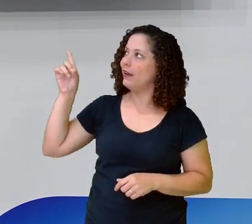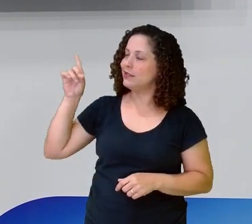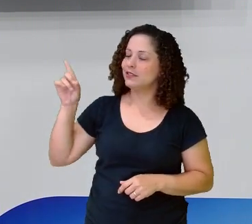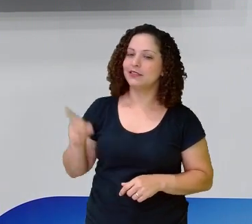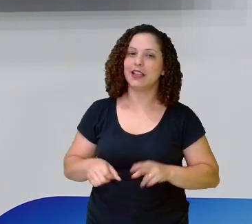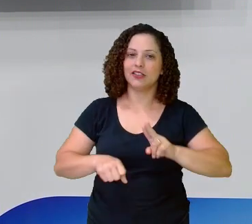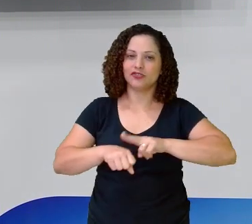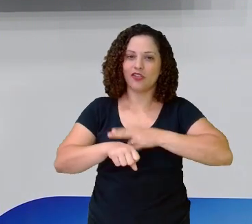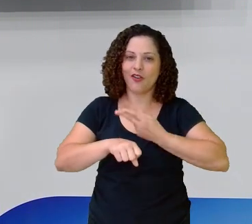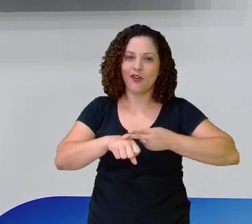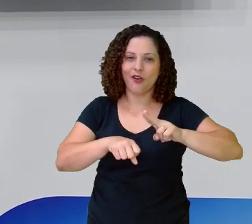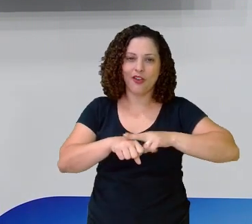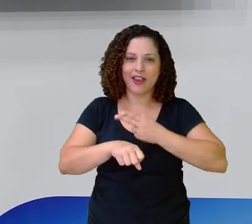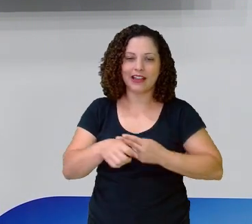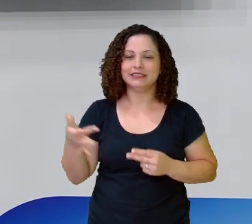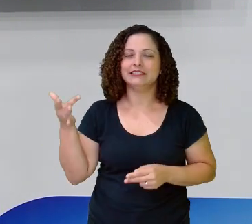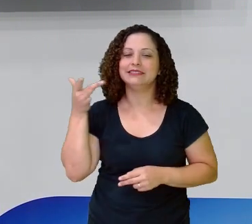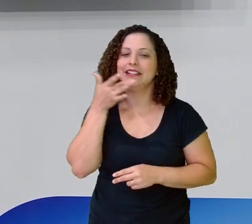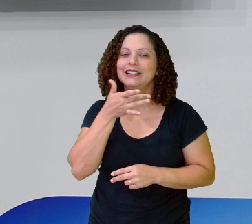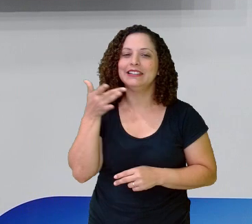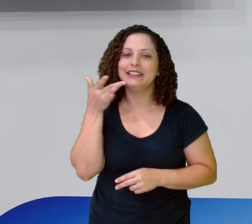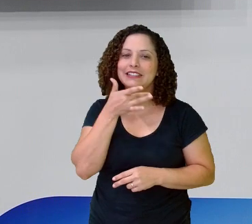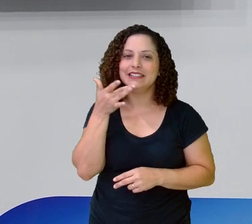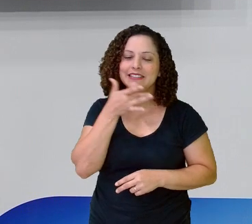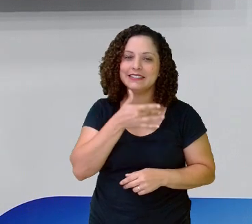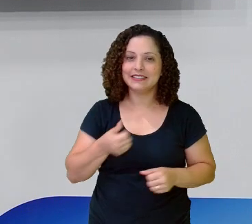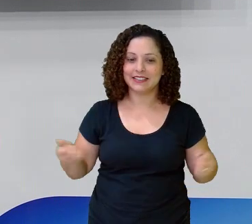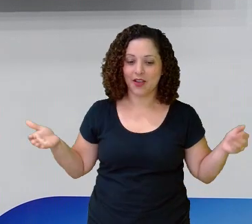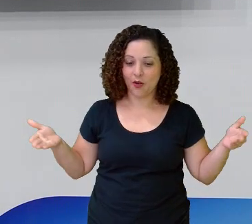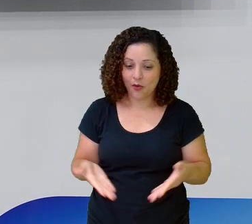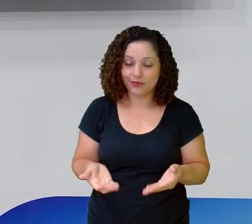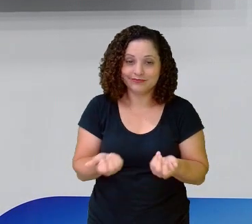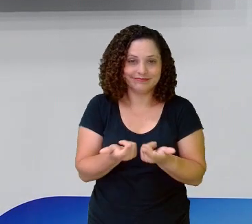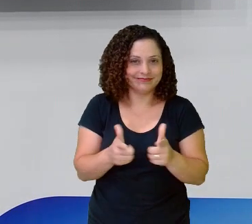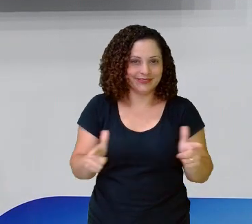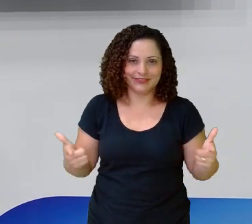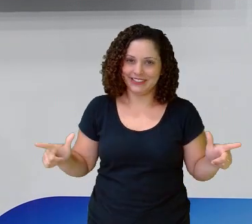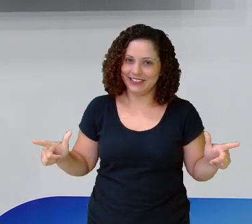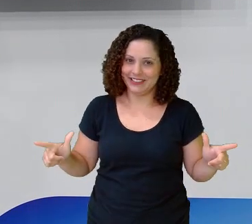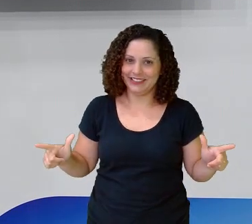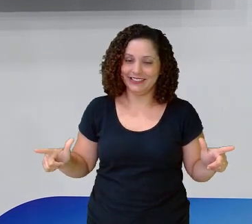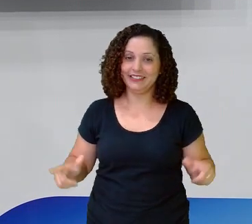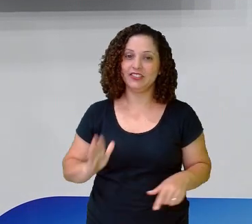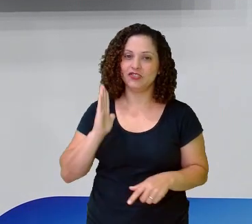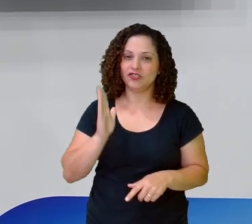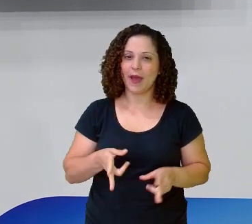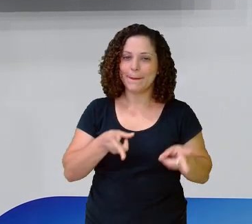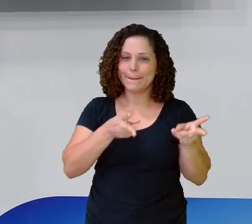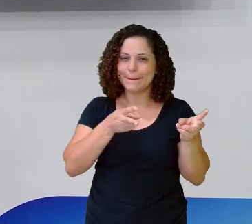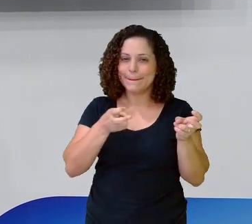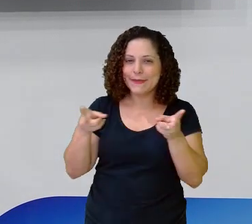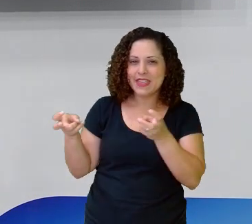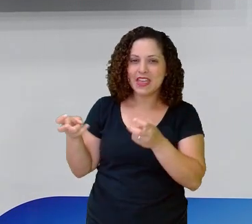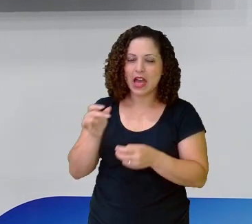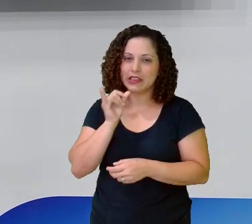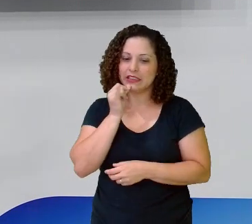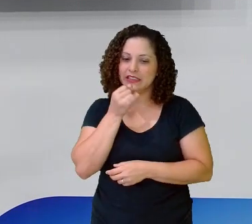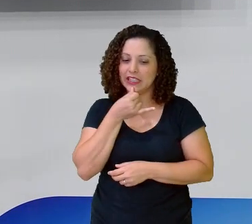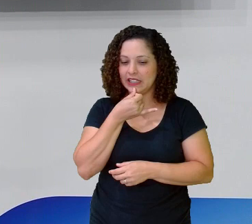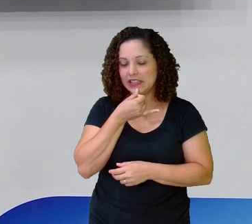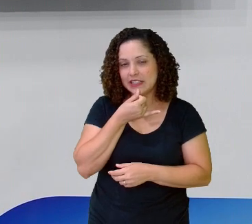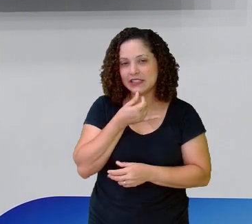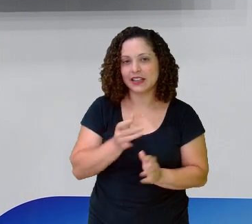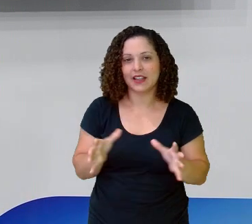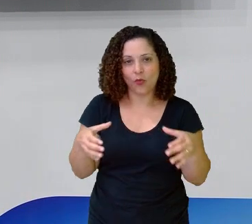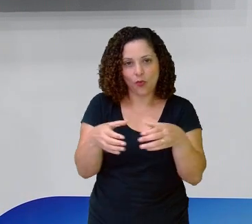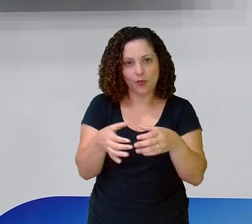inclusive é uma delícia. Eu não trouxe dessa vez, eu já percebi uma certa tristeza da